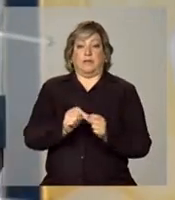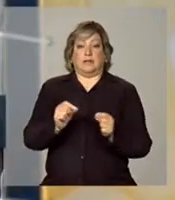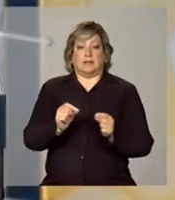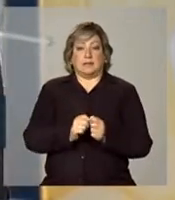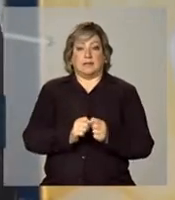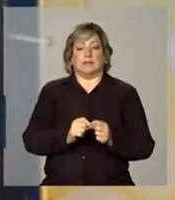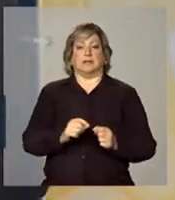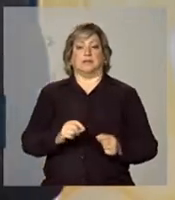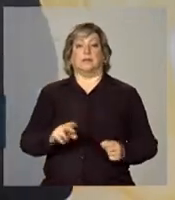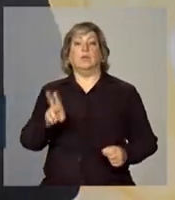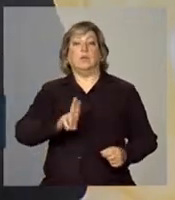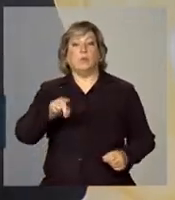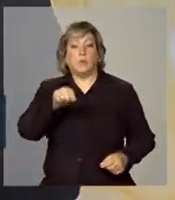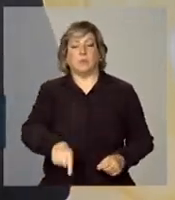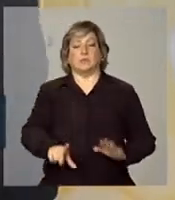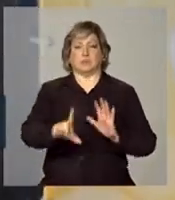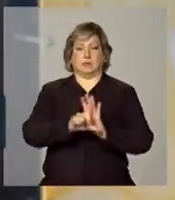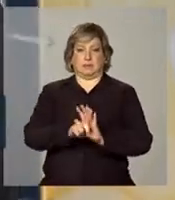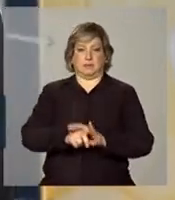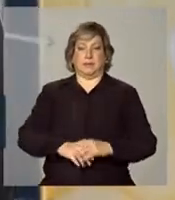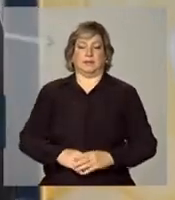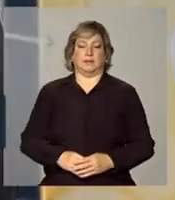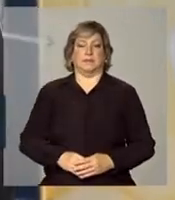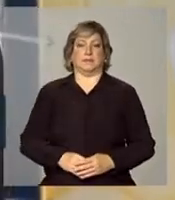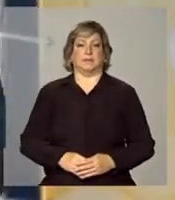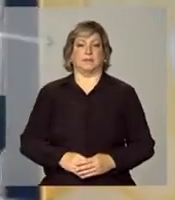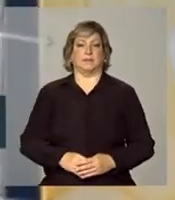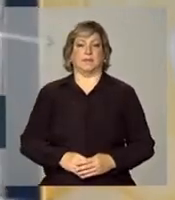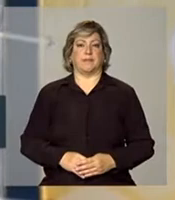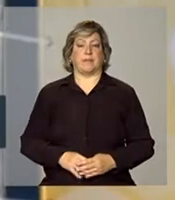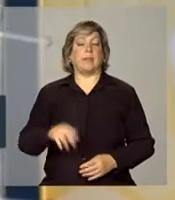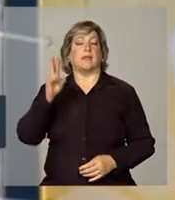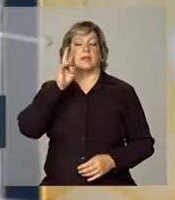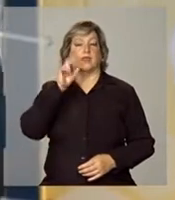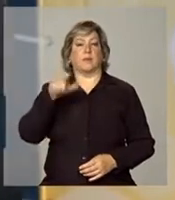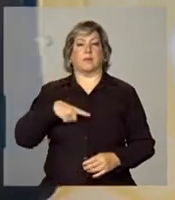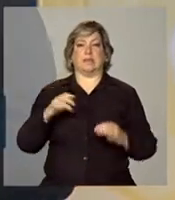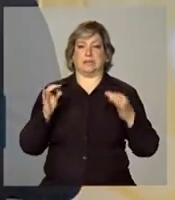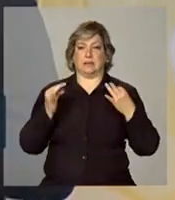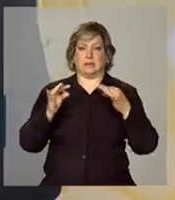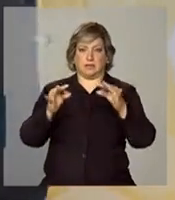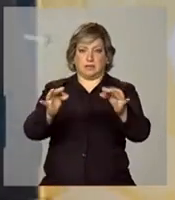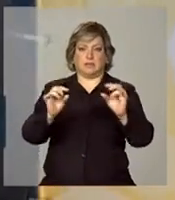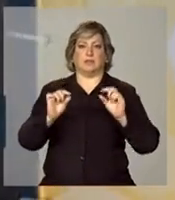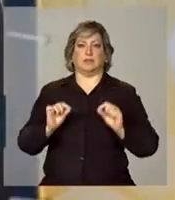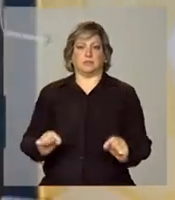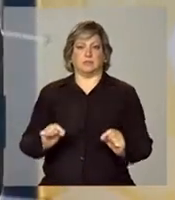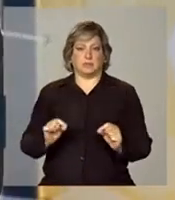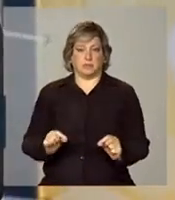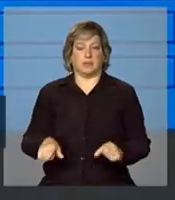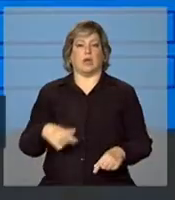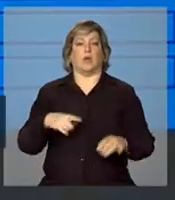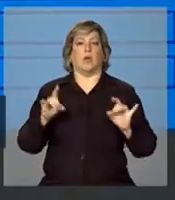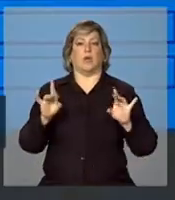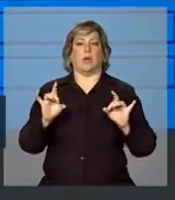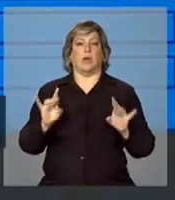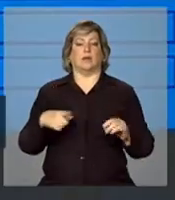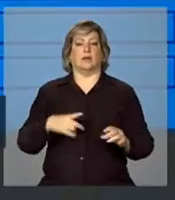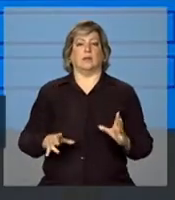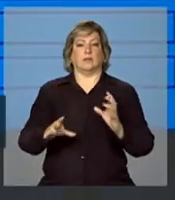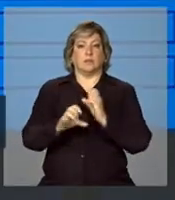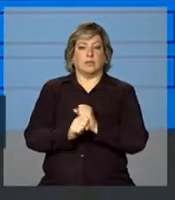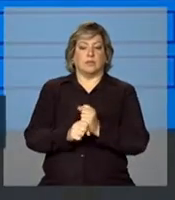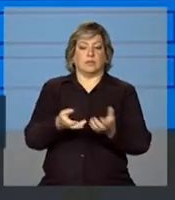Informação. Tá? No que tange aos recursos tecnológicos, a qualidade da prestação